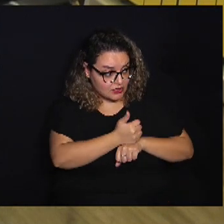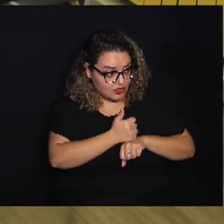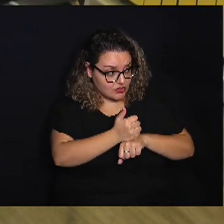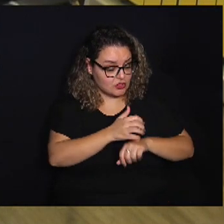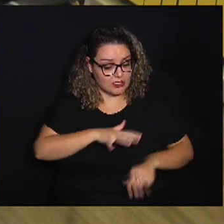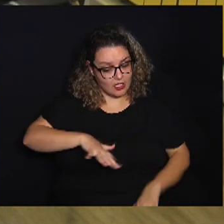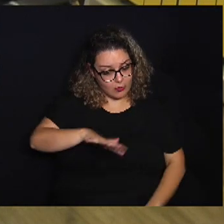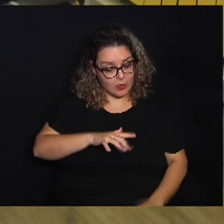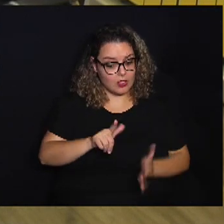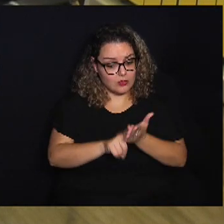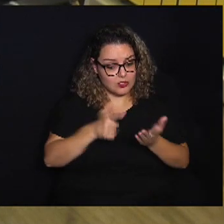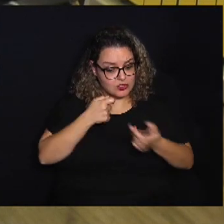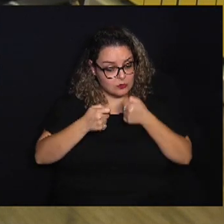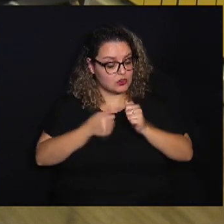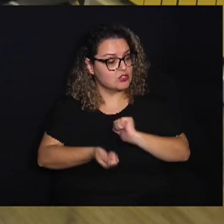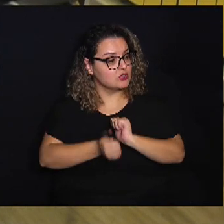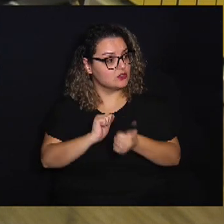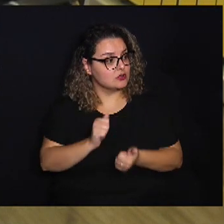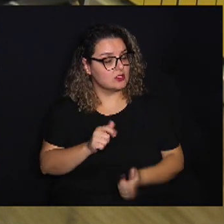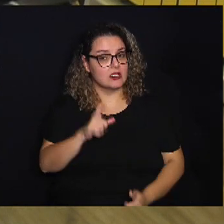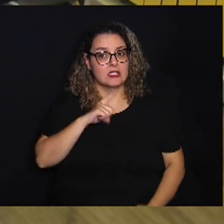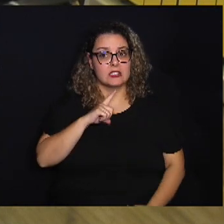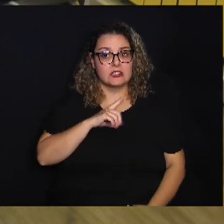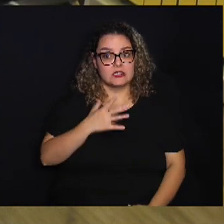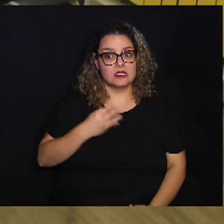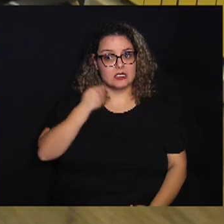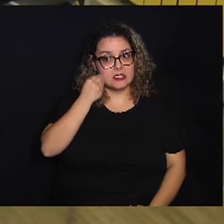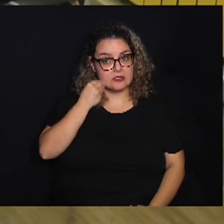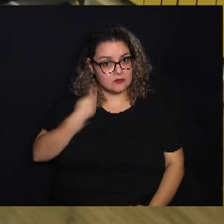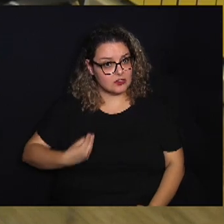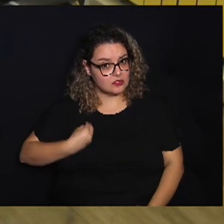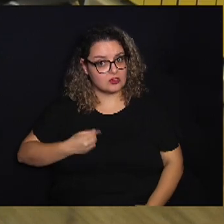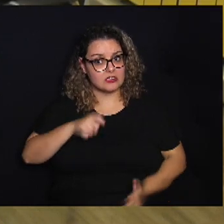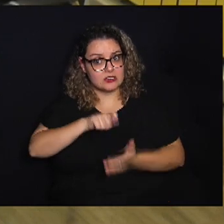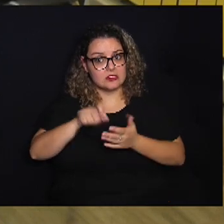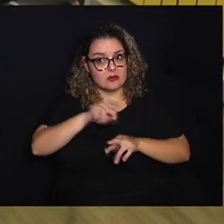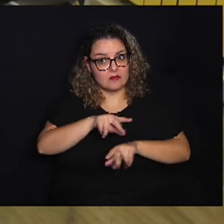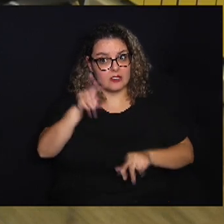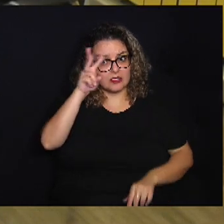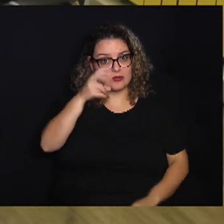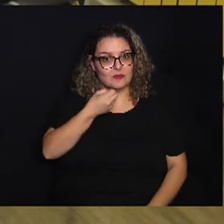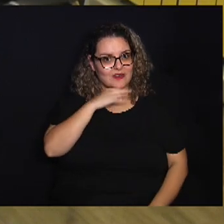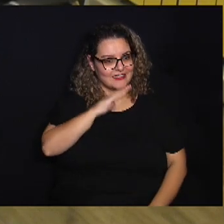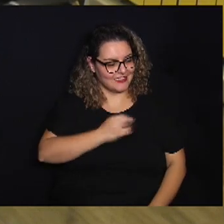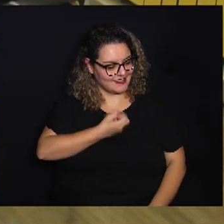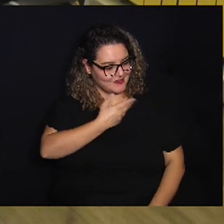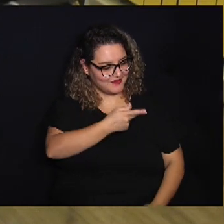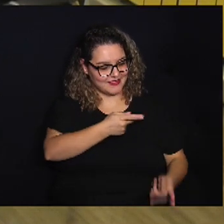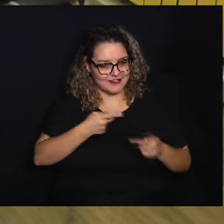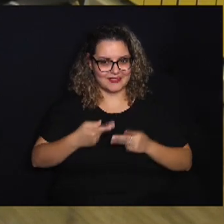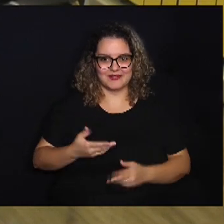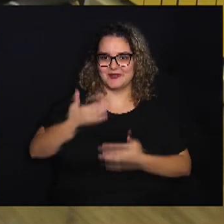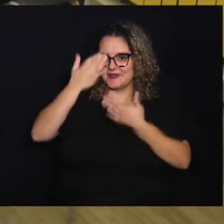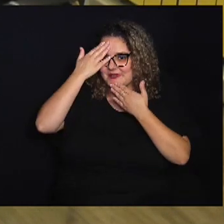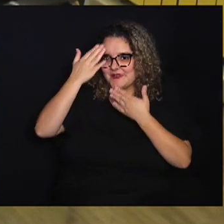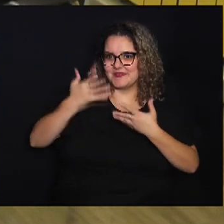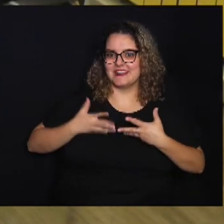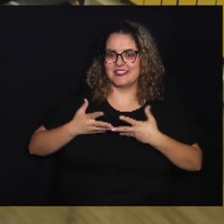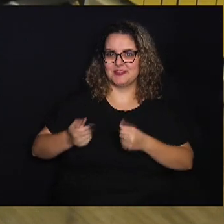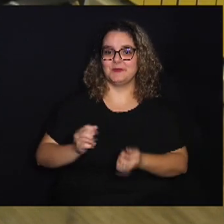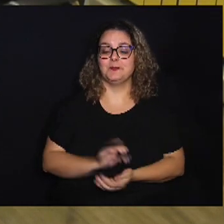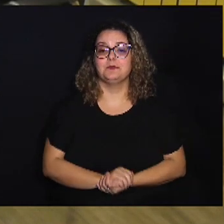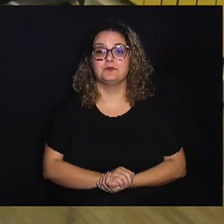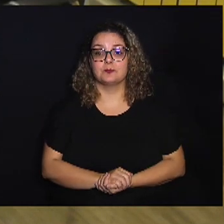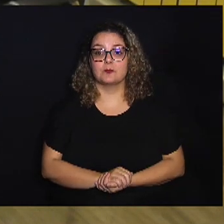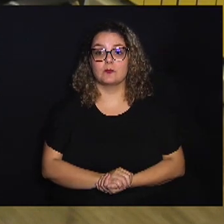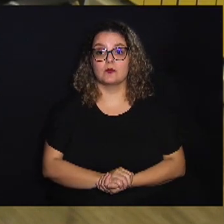no jornalismo esportivo. Você vivenciou, escreveu muitas histórias, como que é? Boa tarde, seja bem-vindo. Boa tarde, obrigado pelo convite. Eu